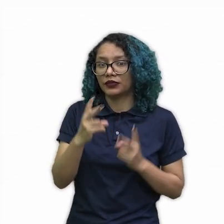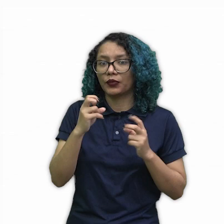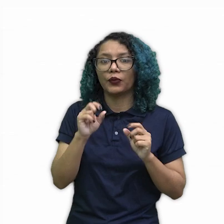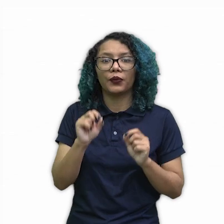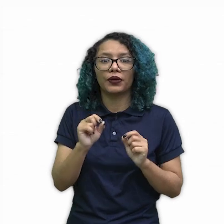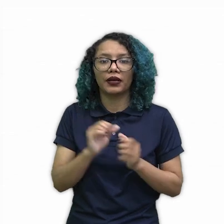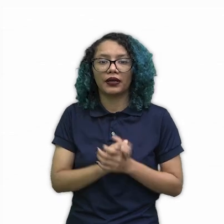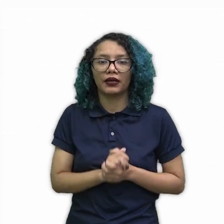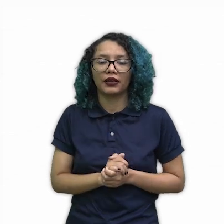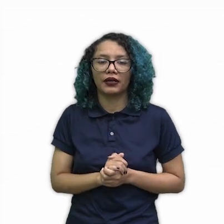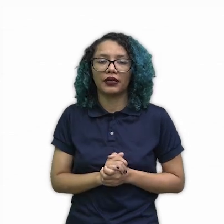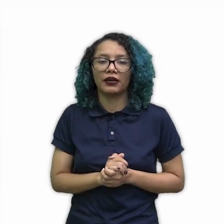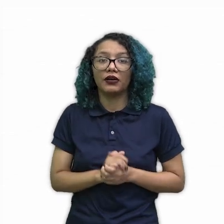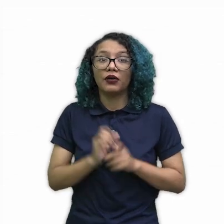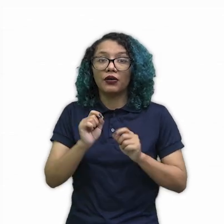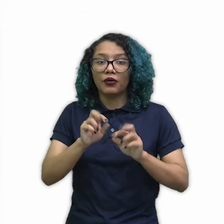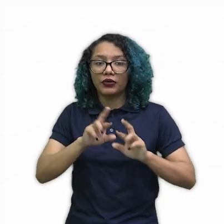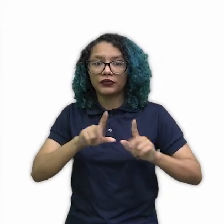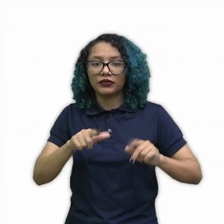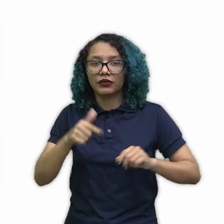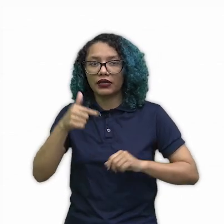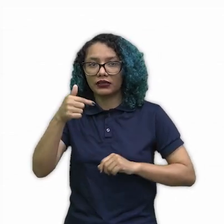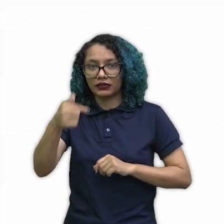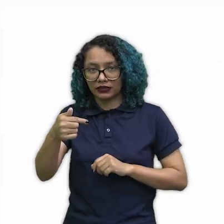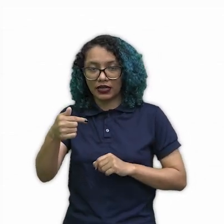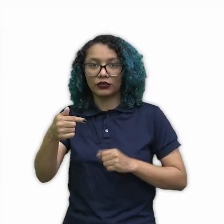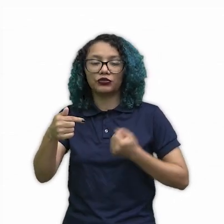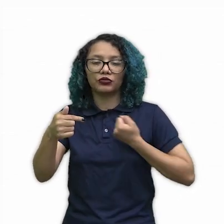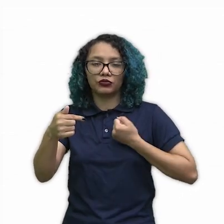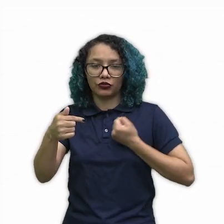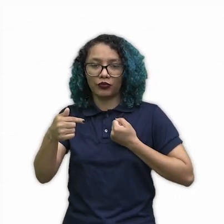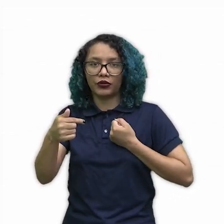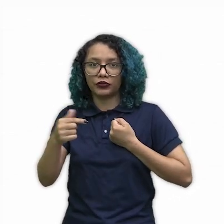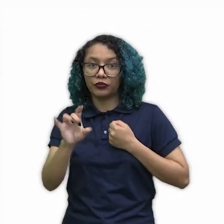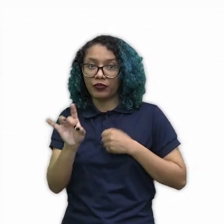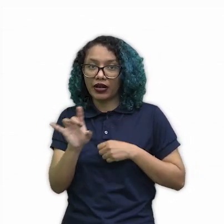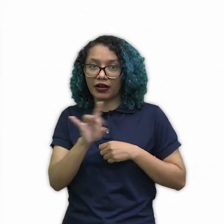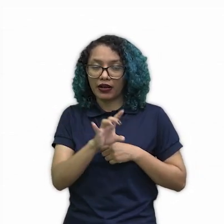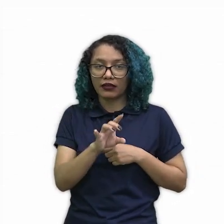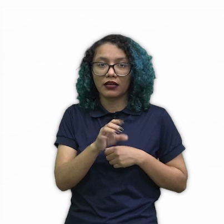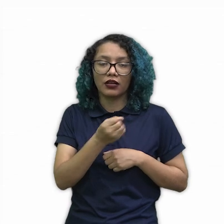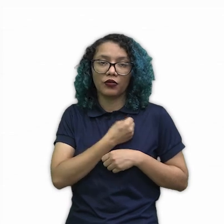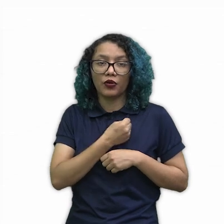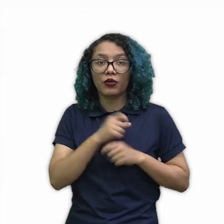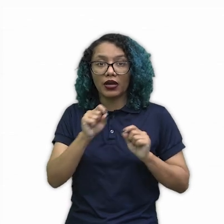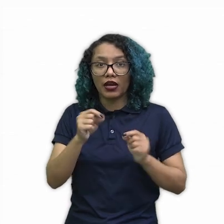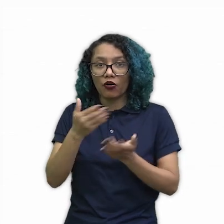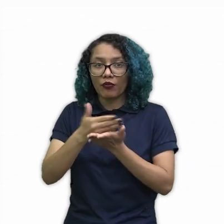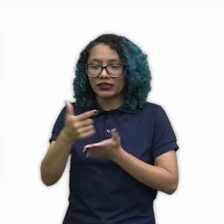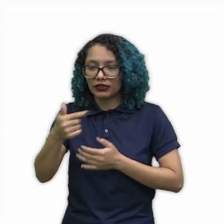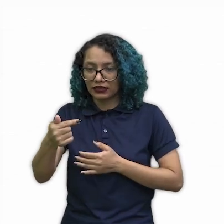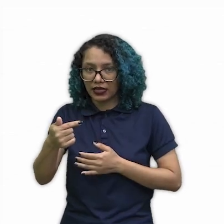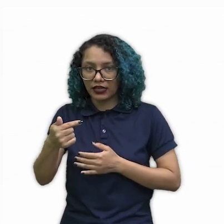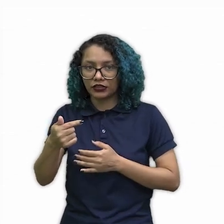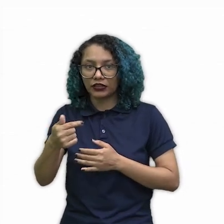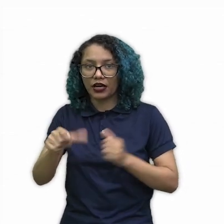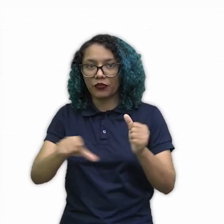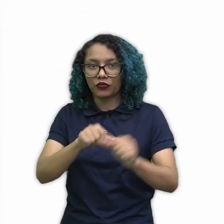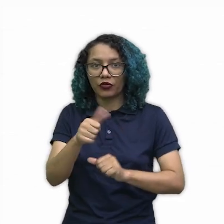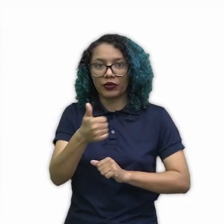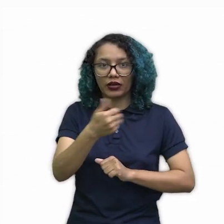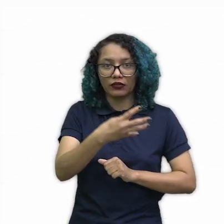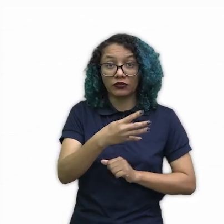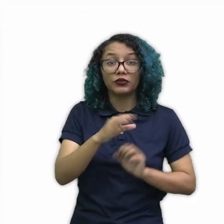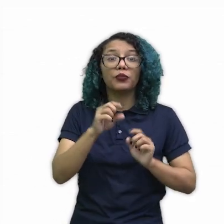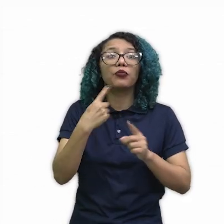eu tenho uma diferença de 7 unidades, de um para o outro. Então veja, começou em 7, pulou para 14. Por quê? Porque 7